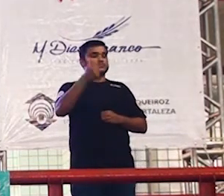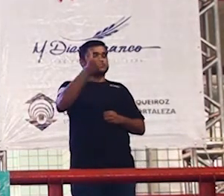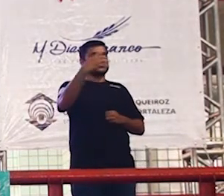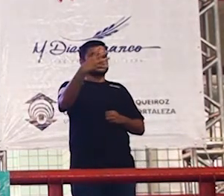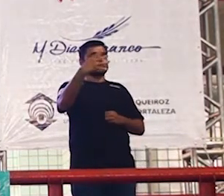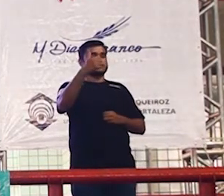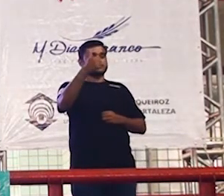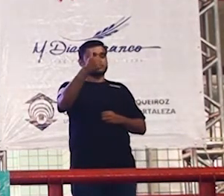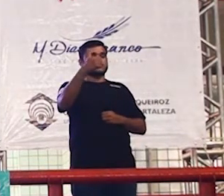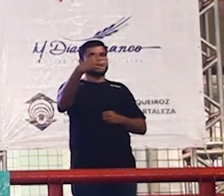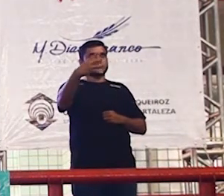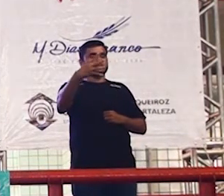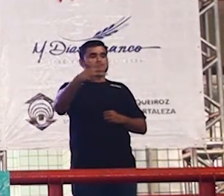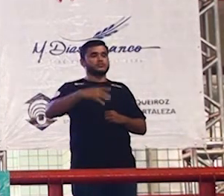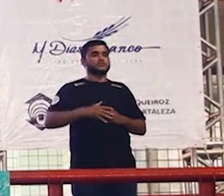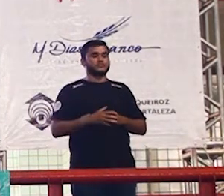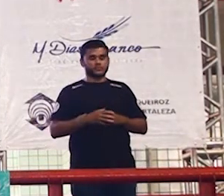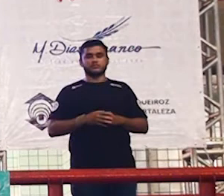14.